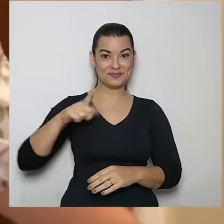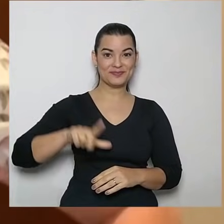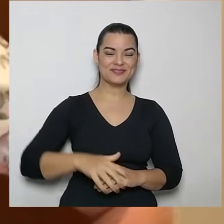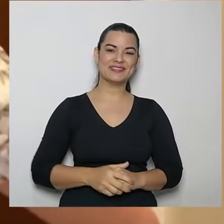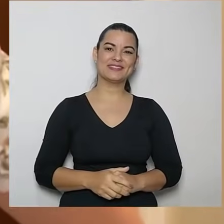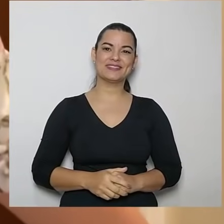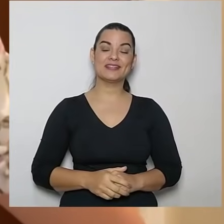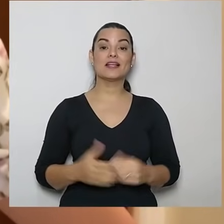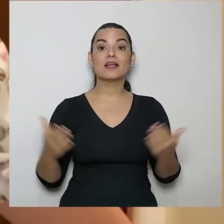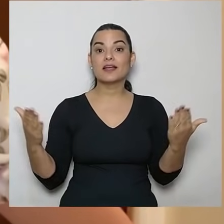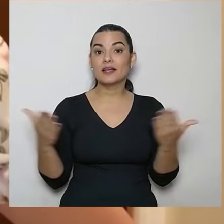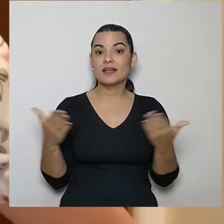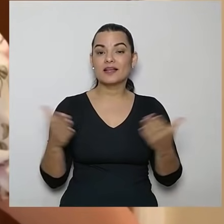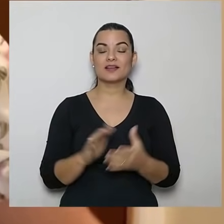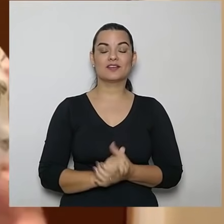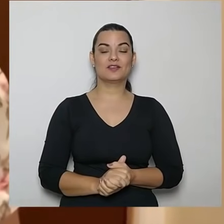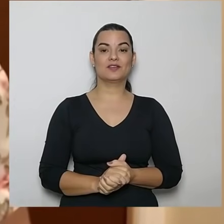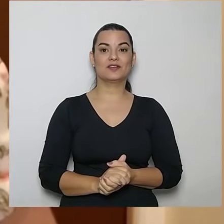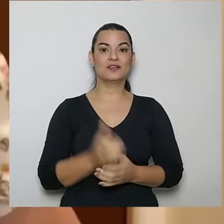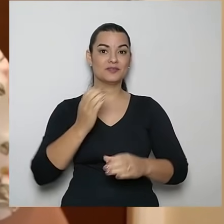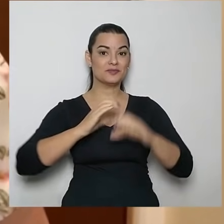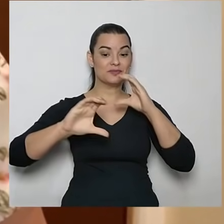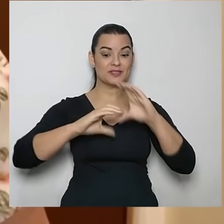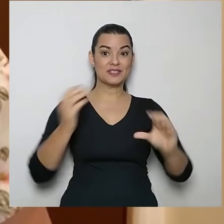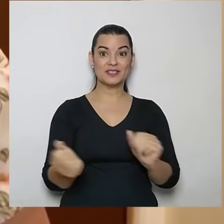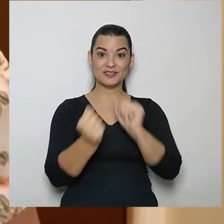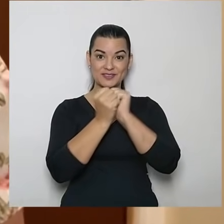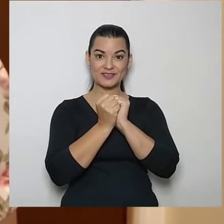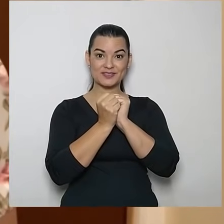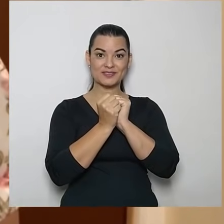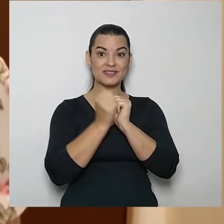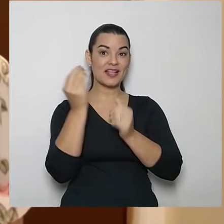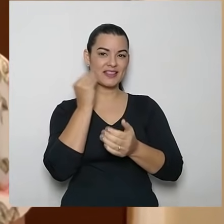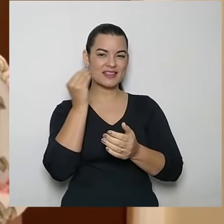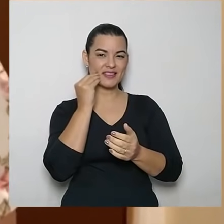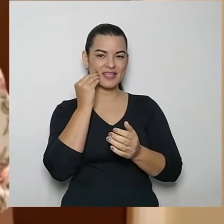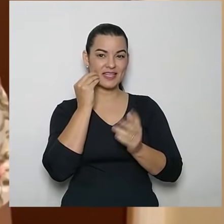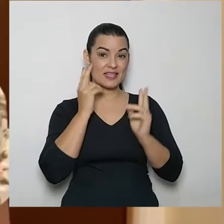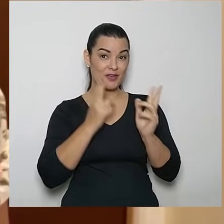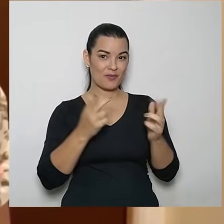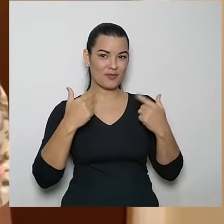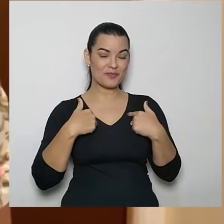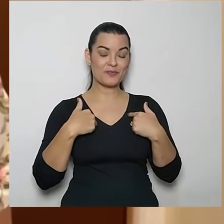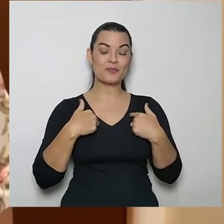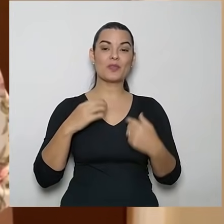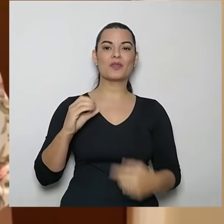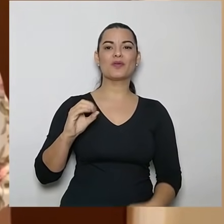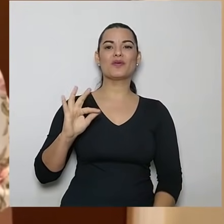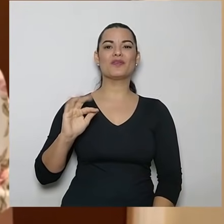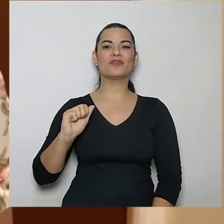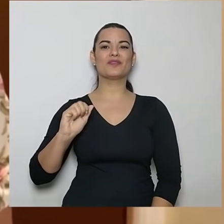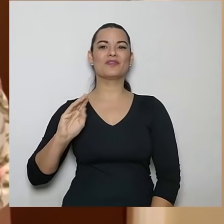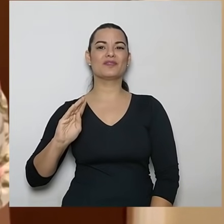Agora vamos cantar juntos. Tentem me acompanhar. O Fabinho,